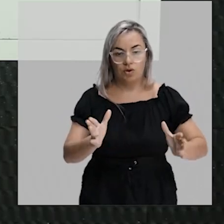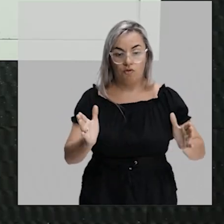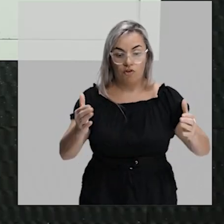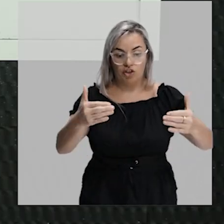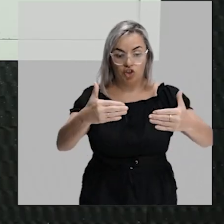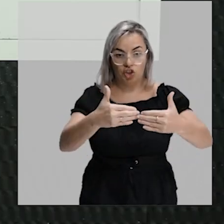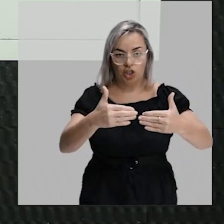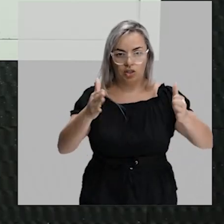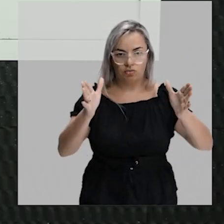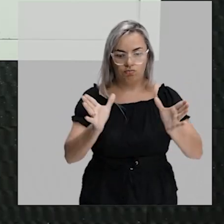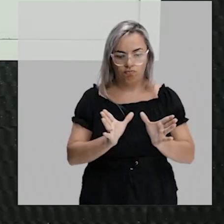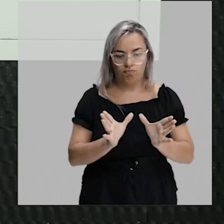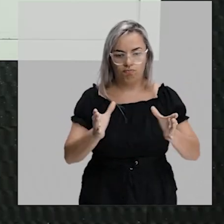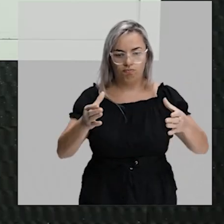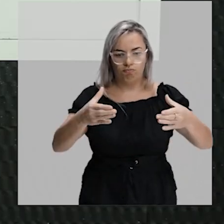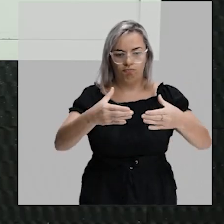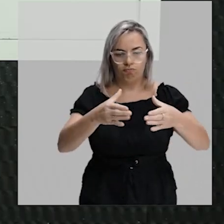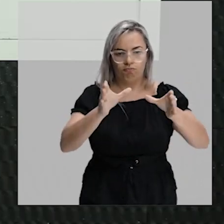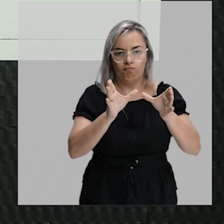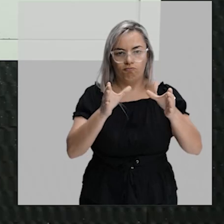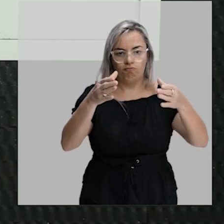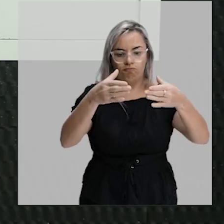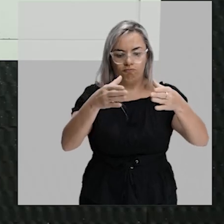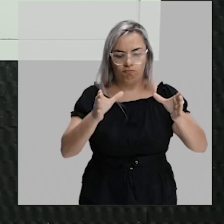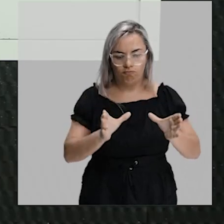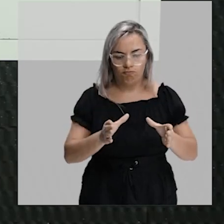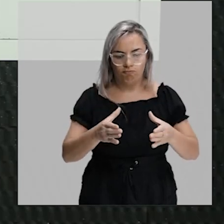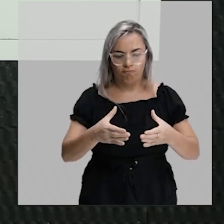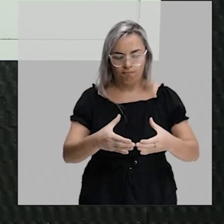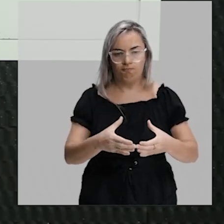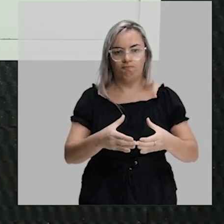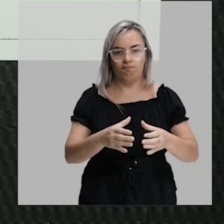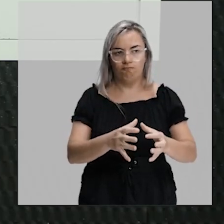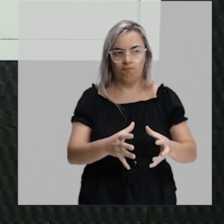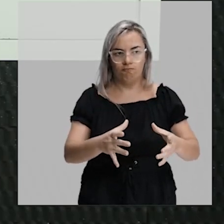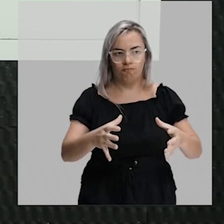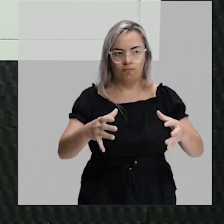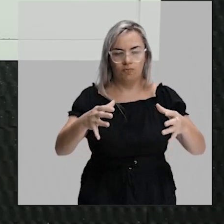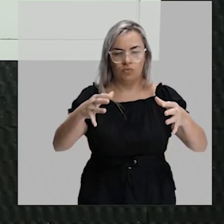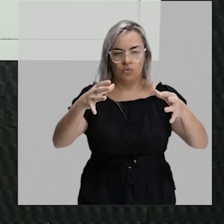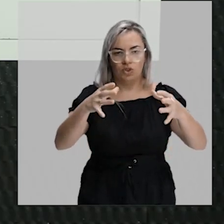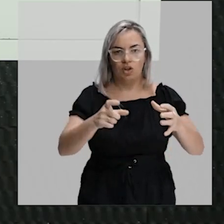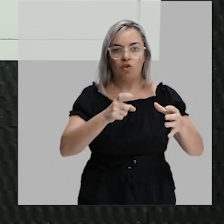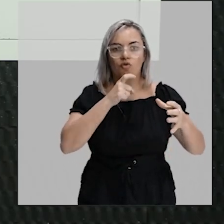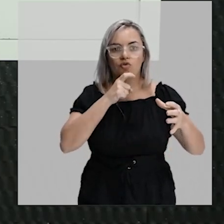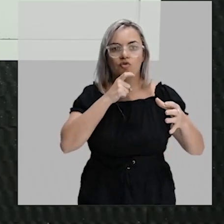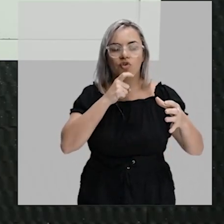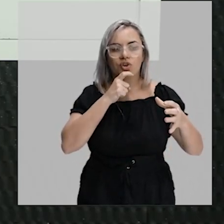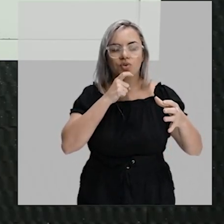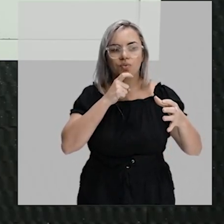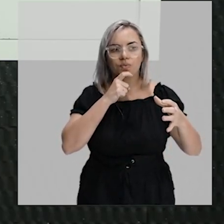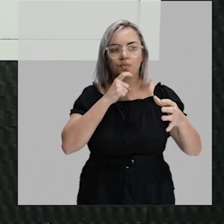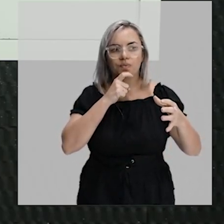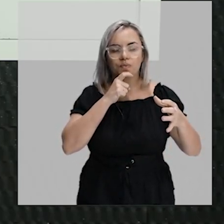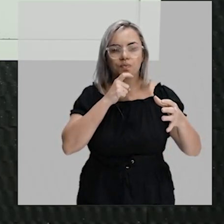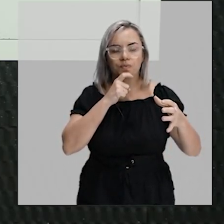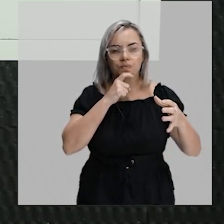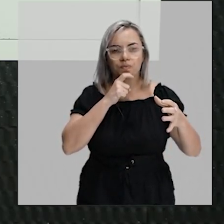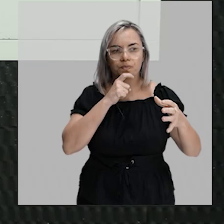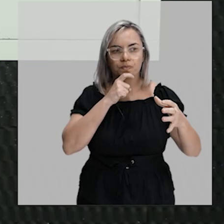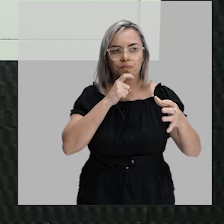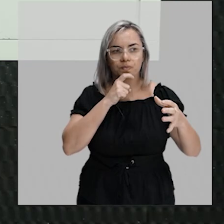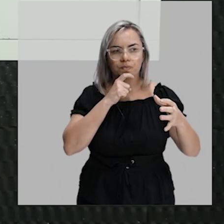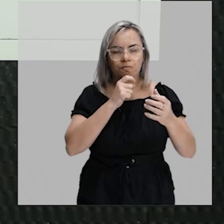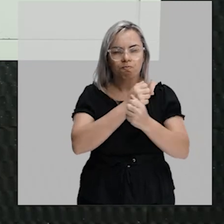ok? Então, esse gás ele está em um local frio, né? Vamos supor que ele esteja,